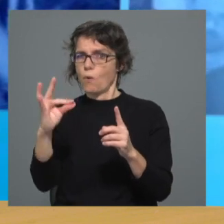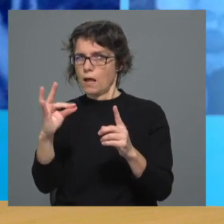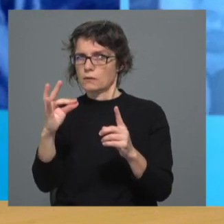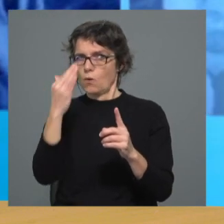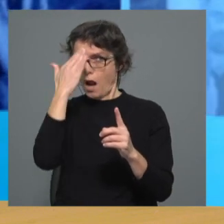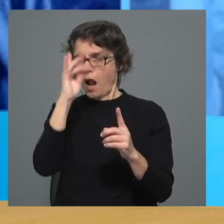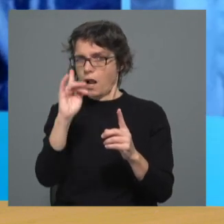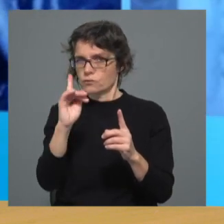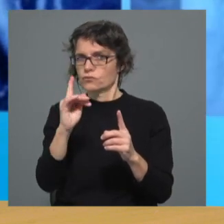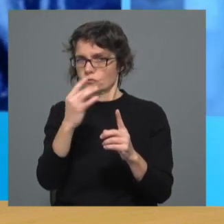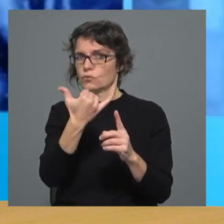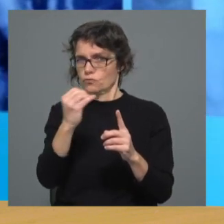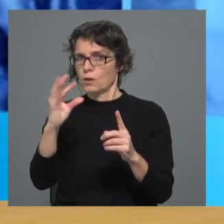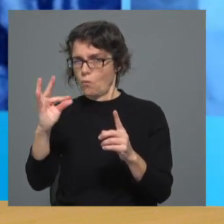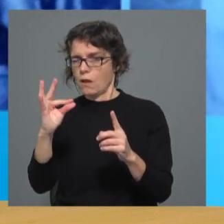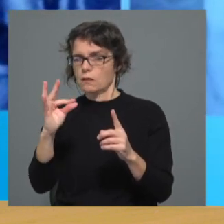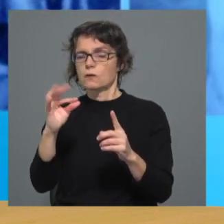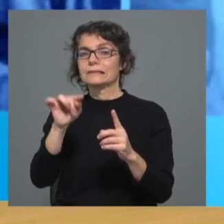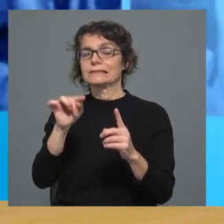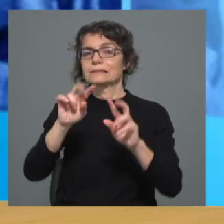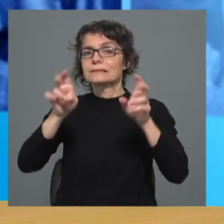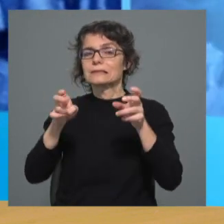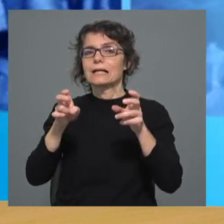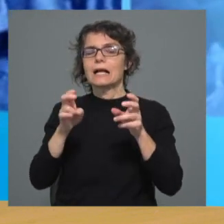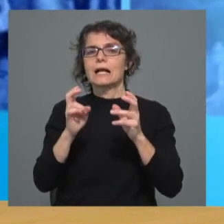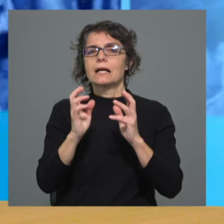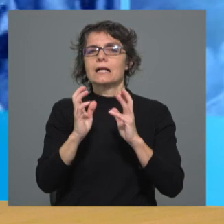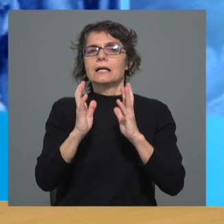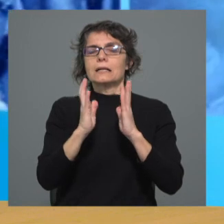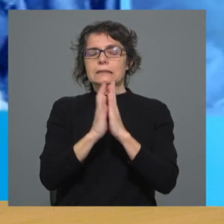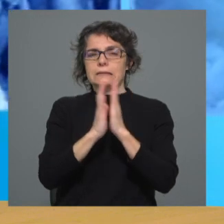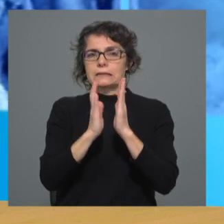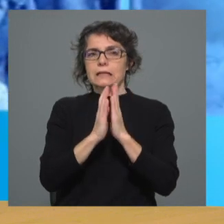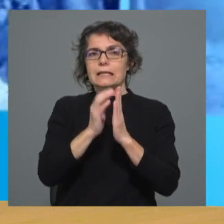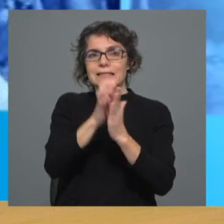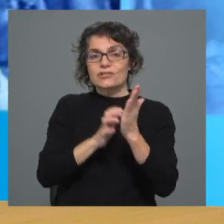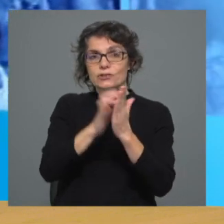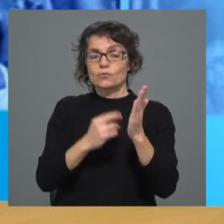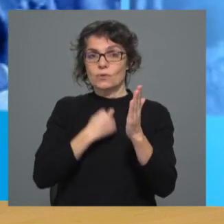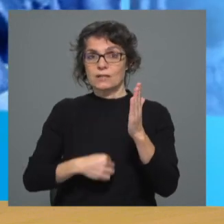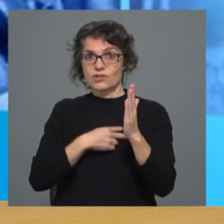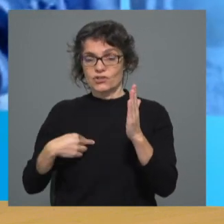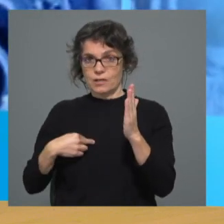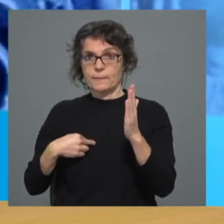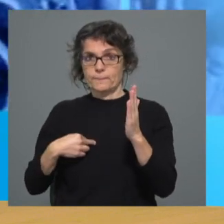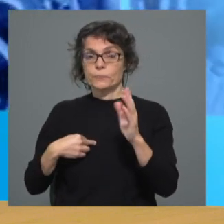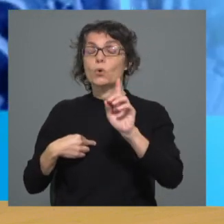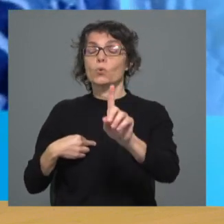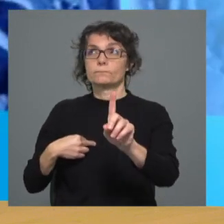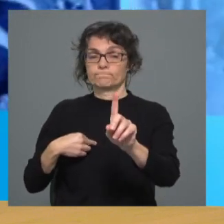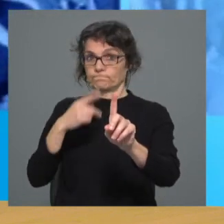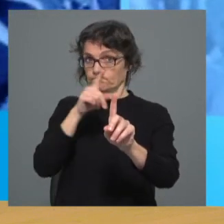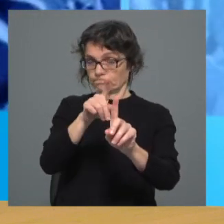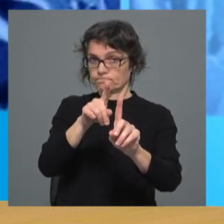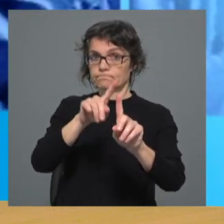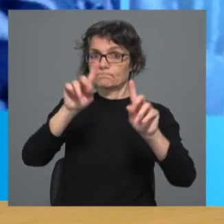me traiçoa, que é as Sagradas Escrituras cristãs, melhor dizendo, as Sagradas